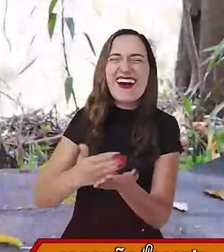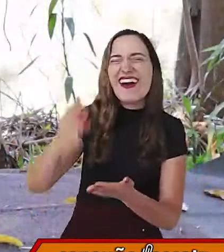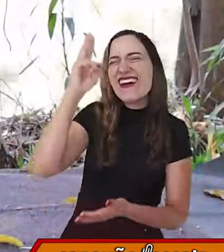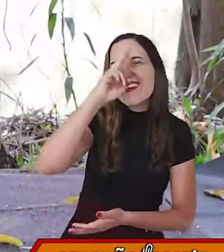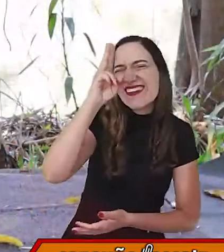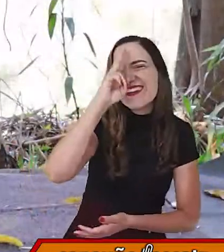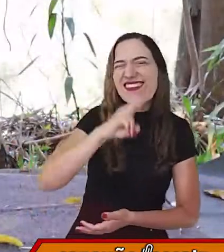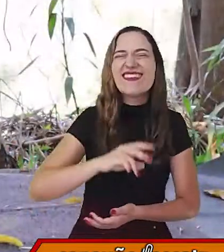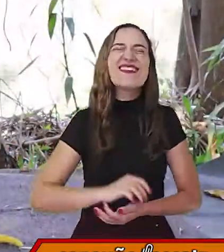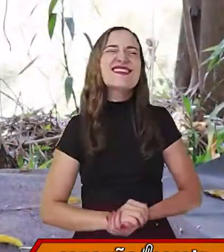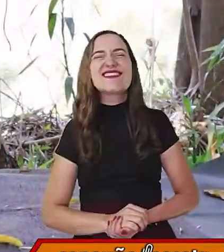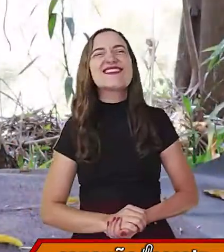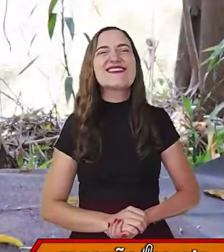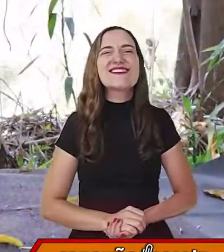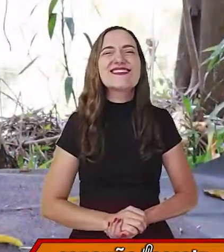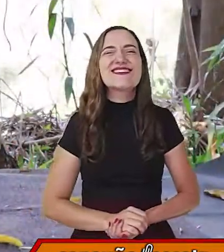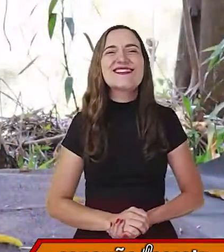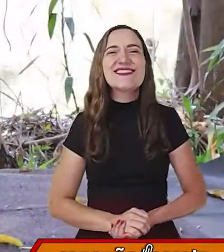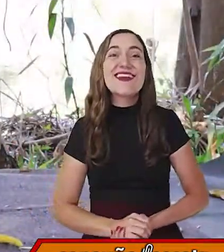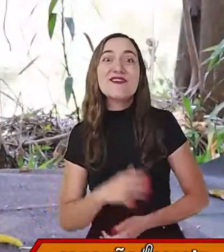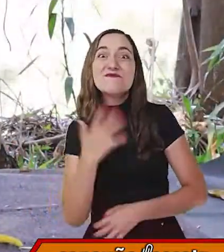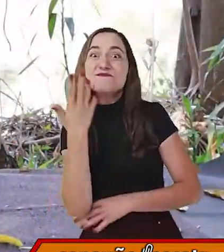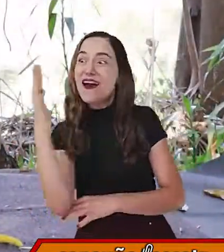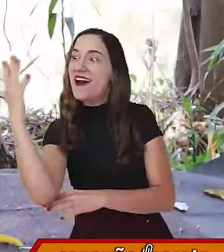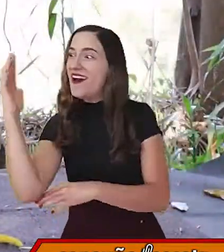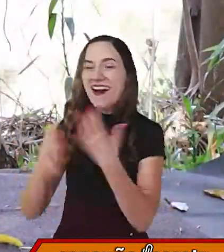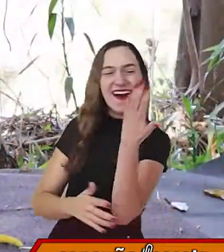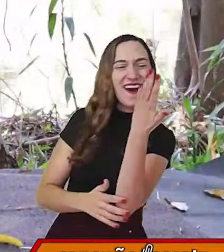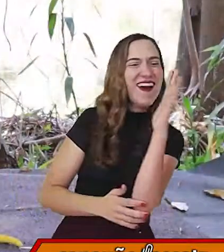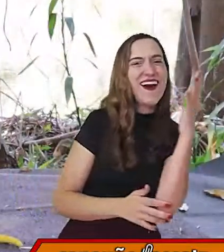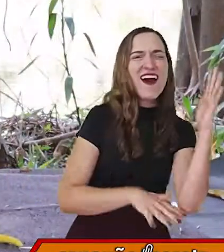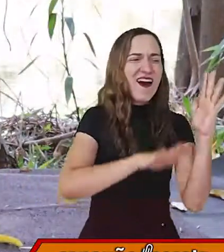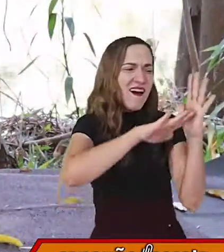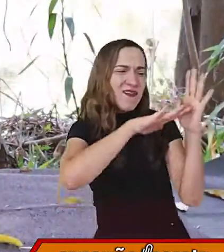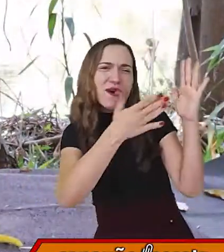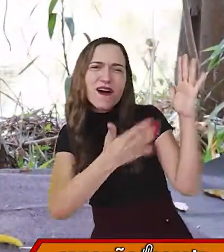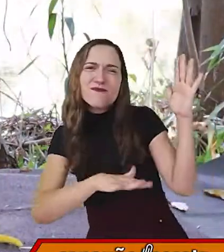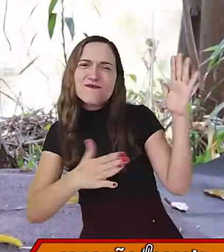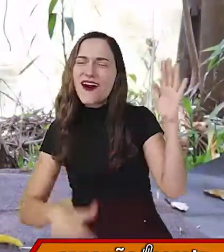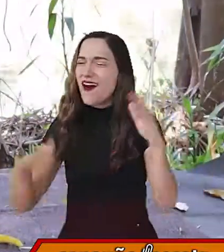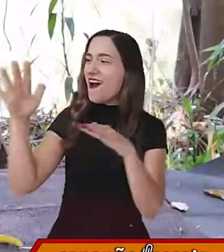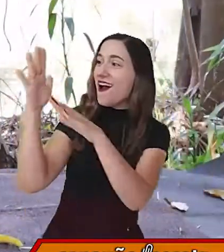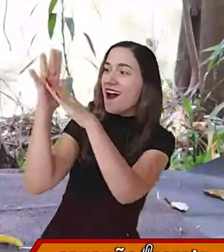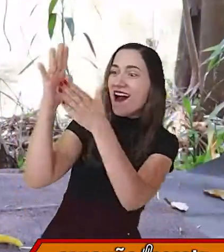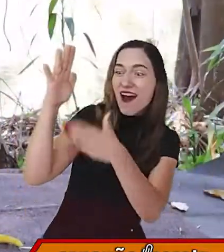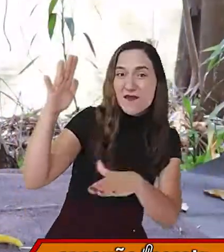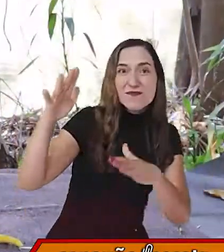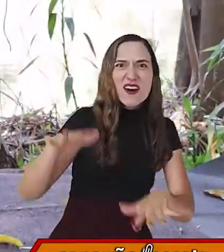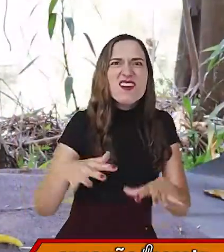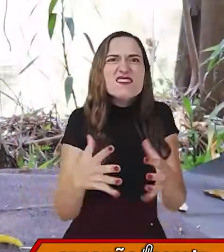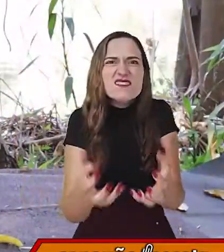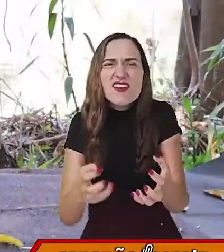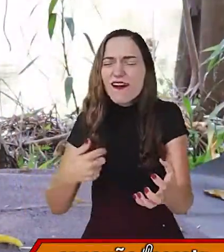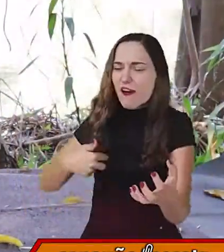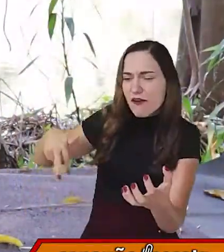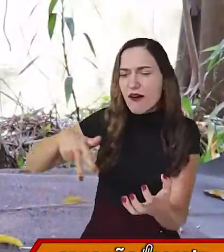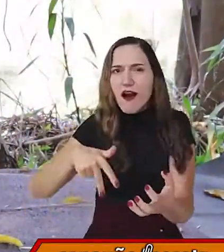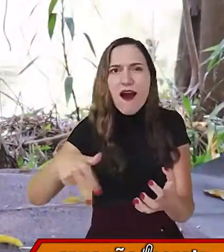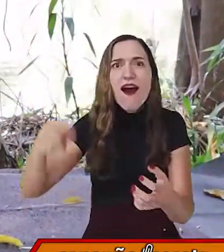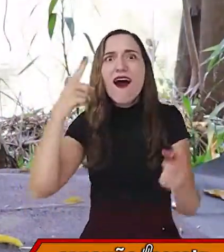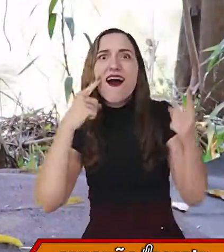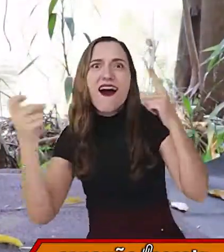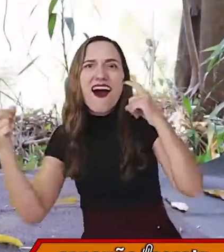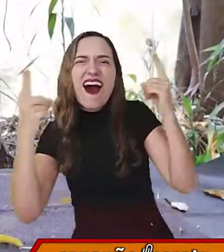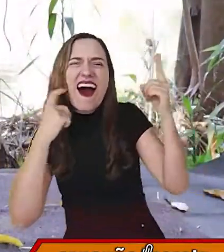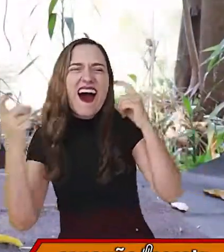Senta que lá vem história! Esquindô, lele, esquindô, lá, lá. Eu pisei na folha, sei